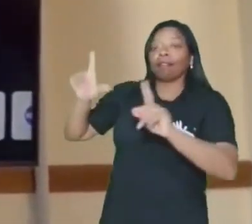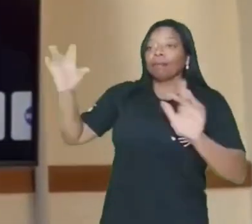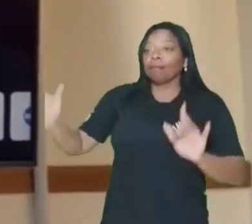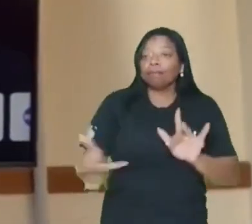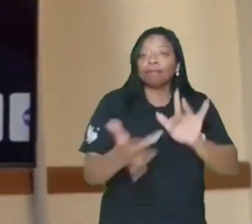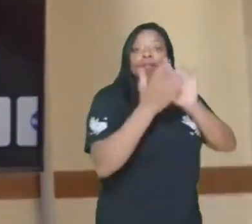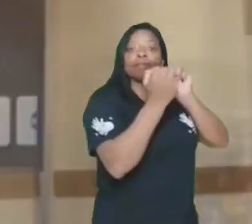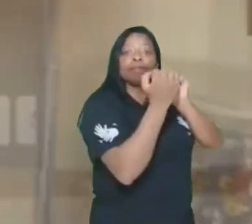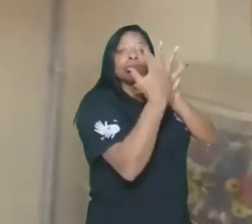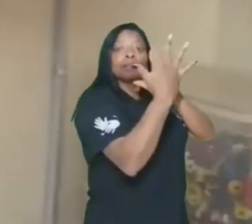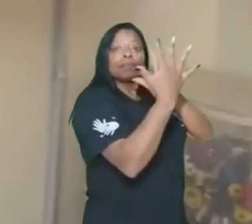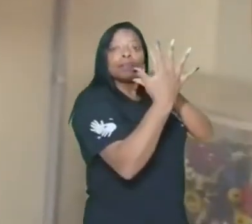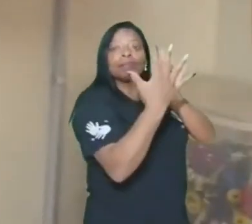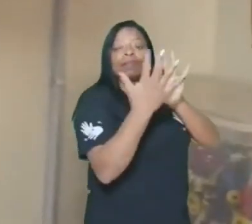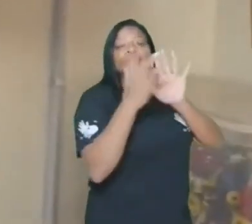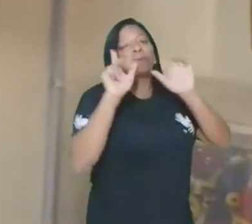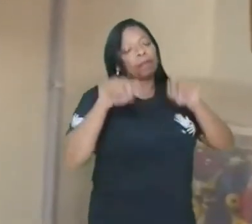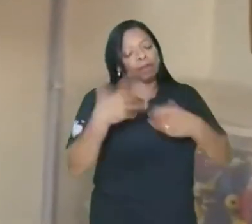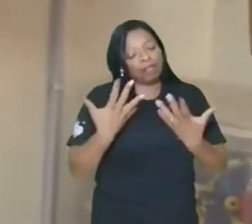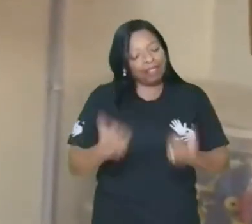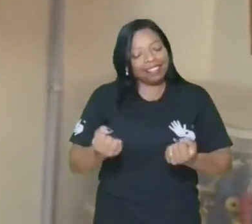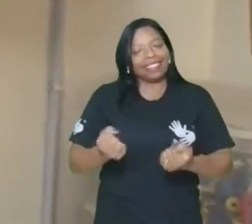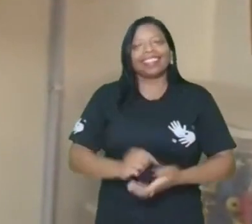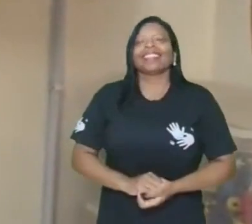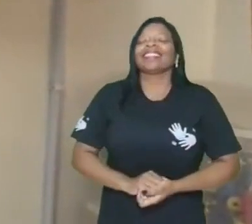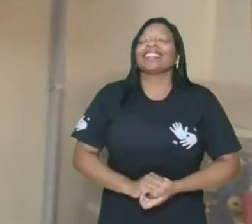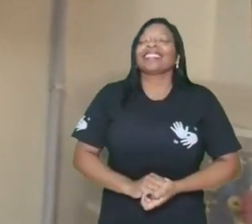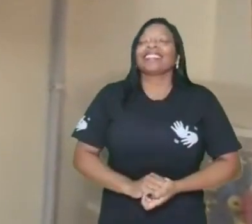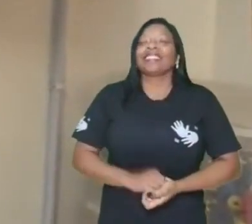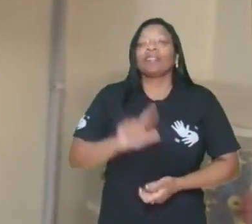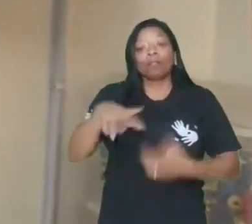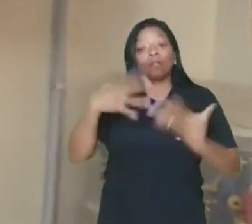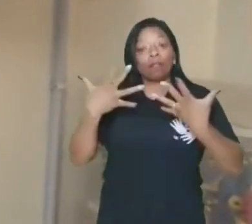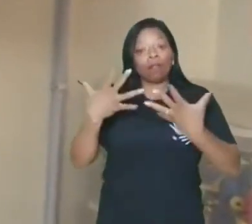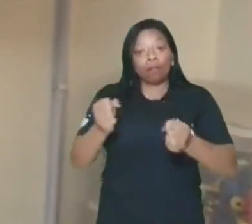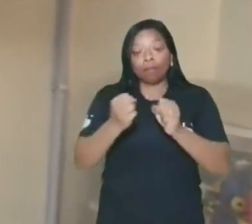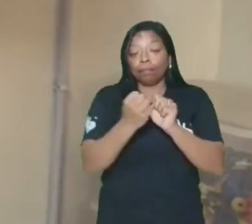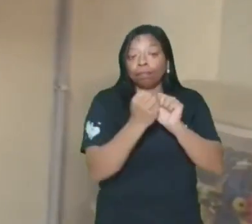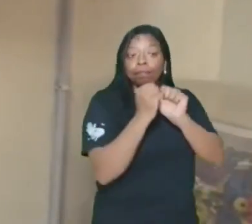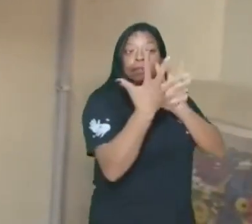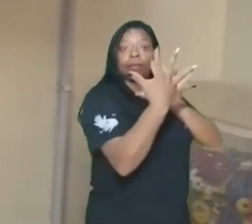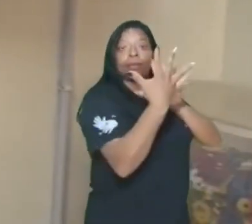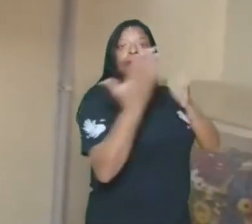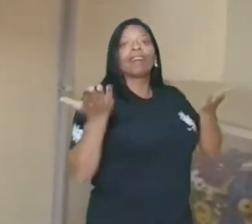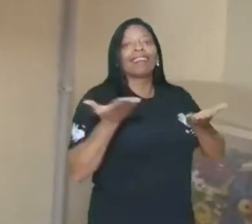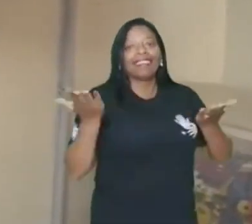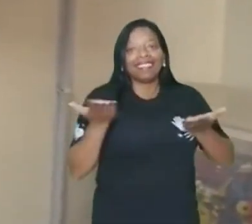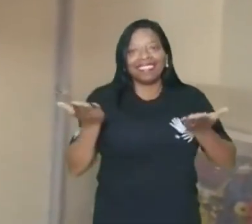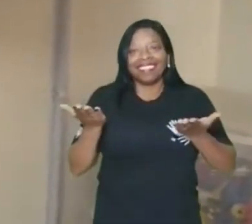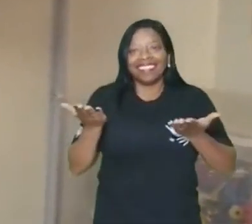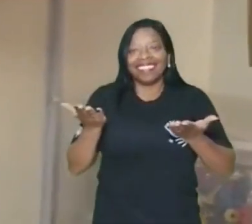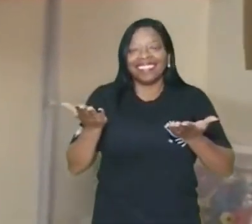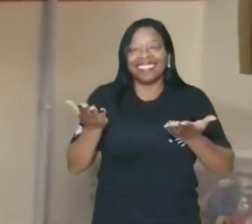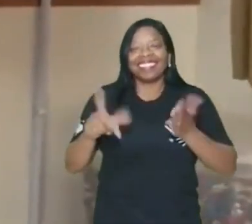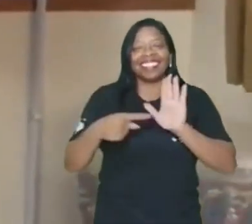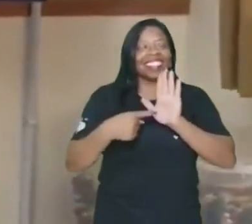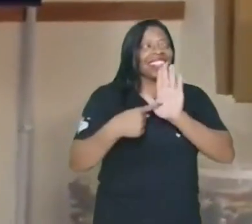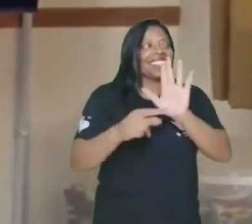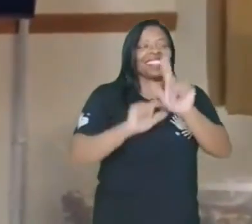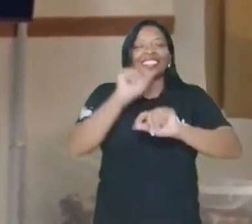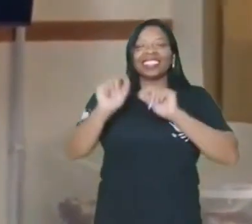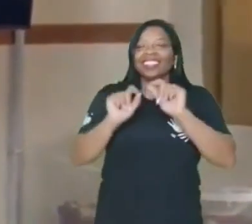clique em aceitar. Então, após aceitar o compartilhamento da tela do celular na Smart TV, ele vai